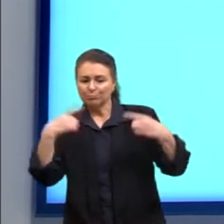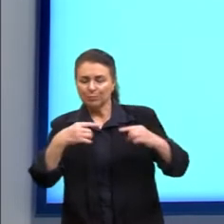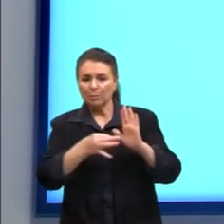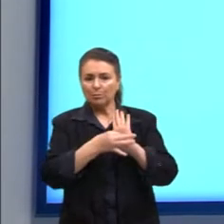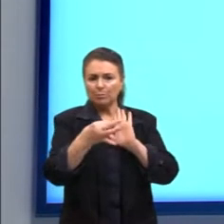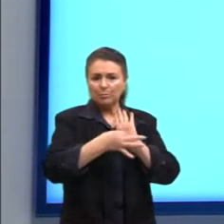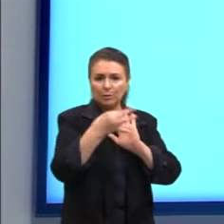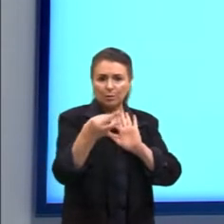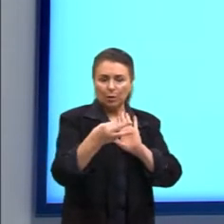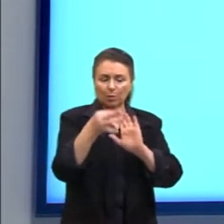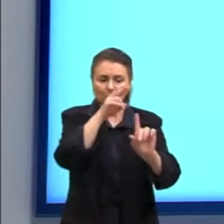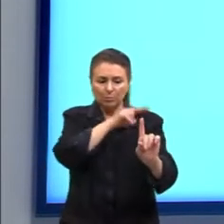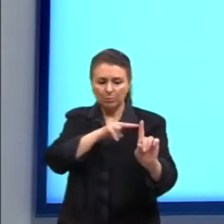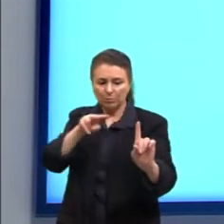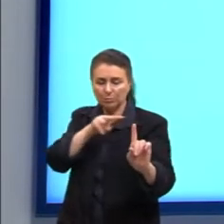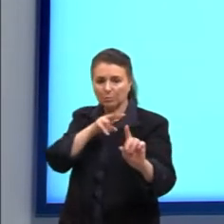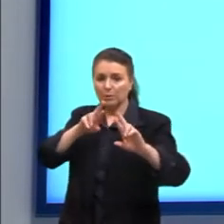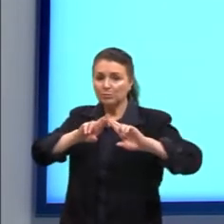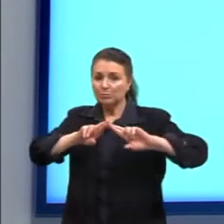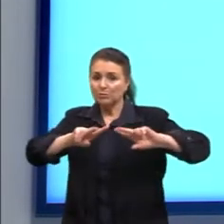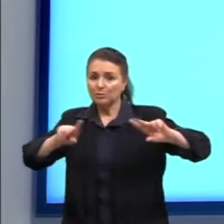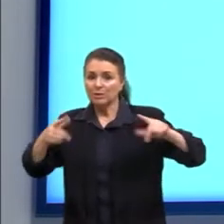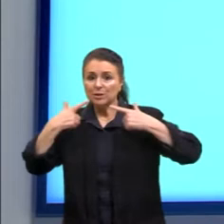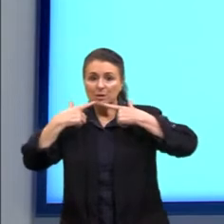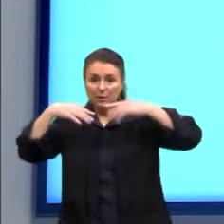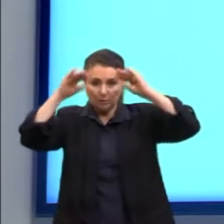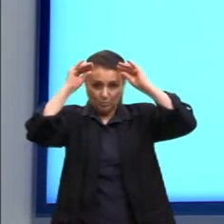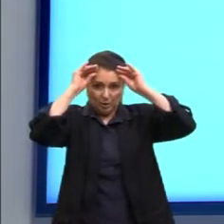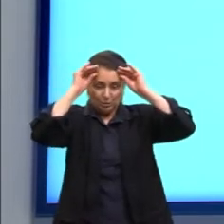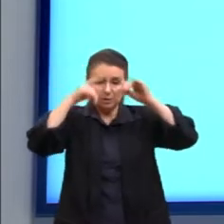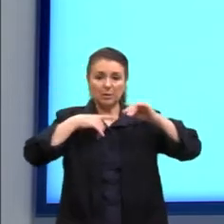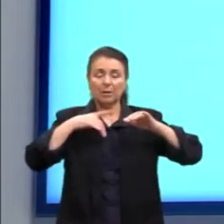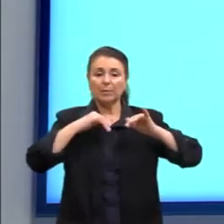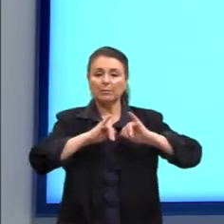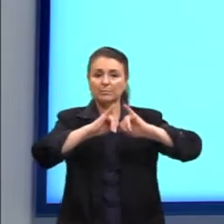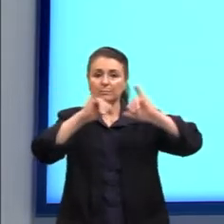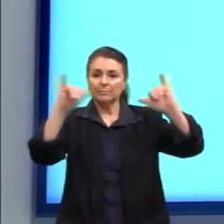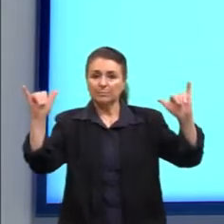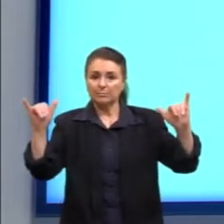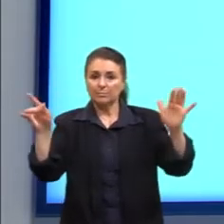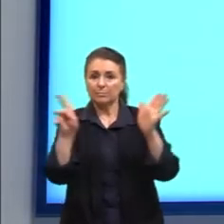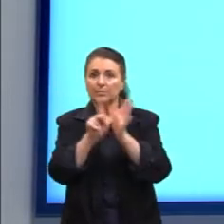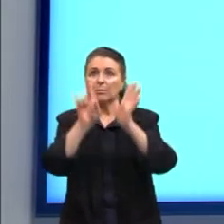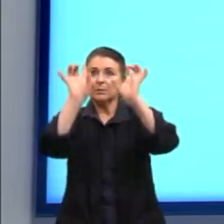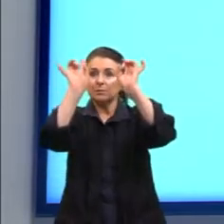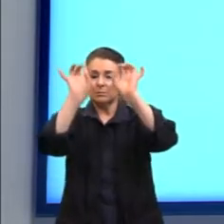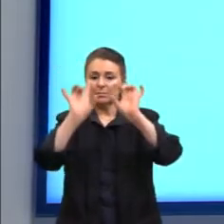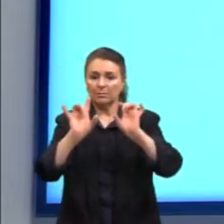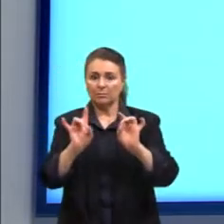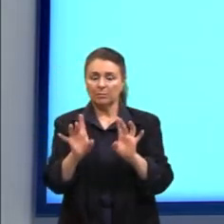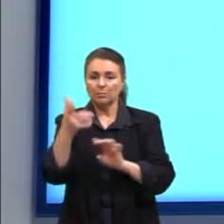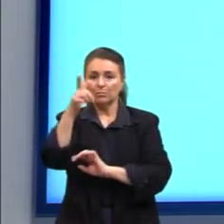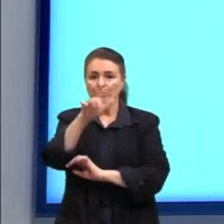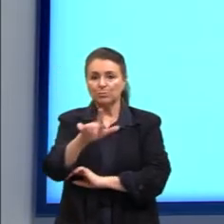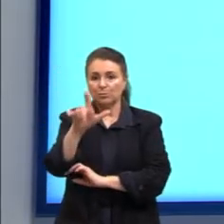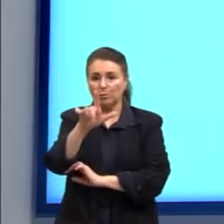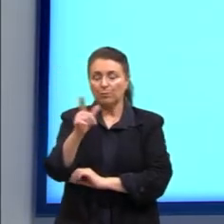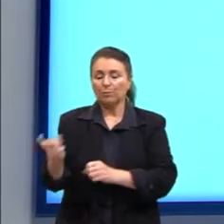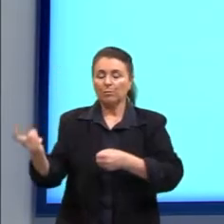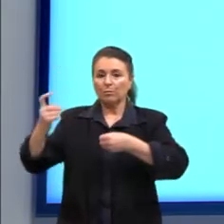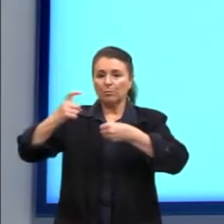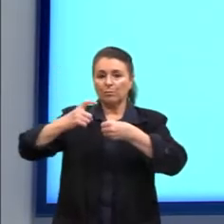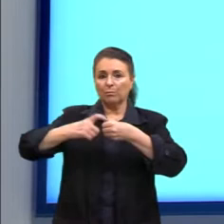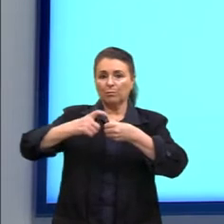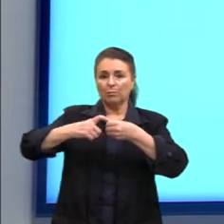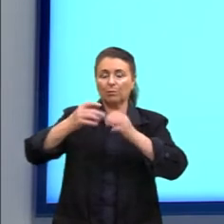pontos de vista sobre as diferentes linguagens e suas manifestações específicas. Tá? E aqui de novo a gente volta na